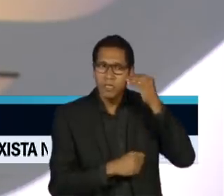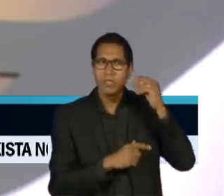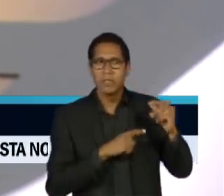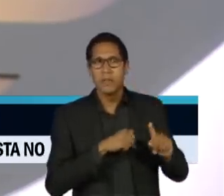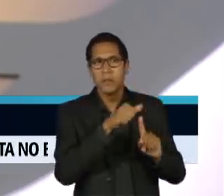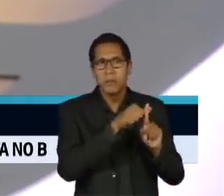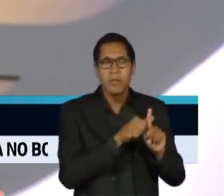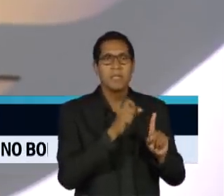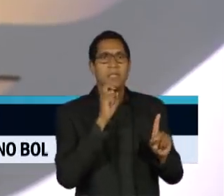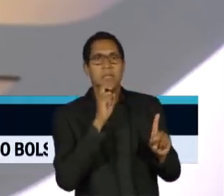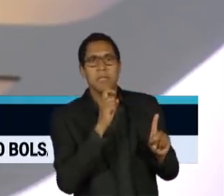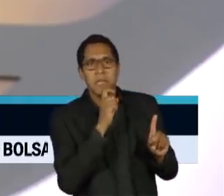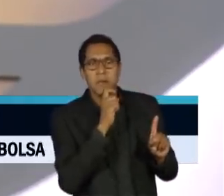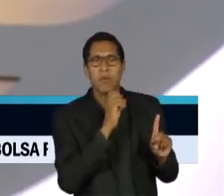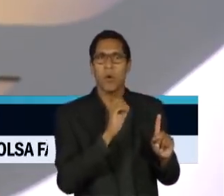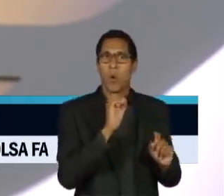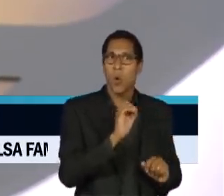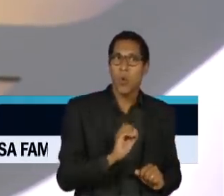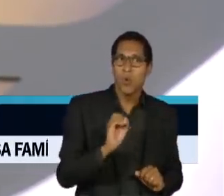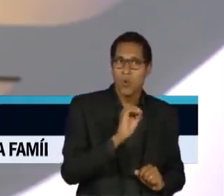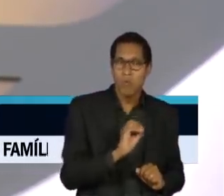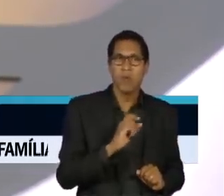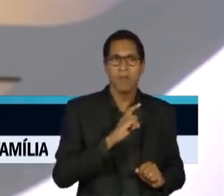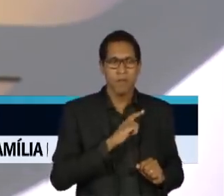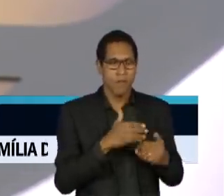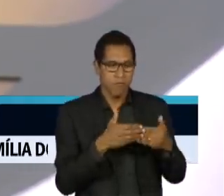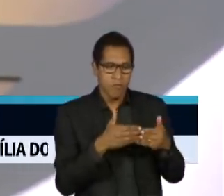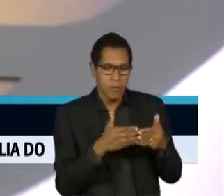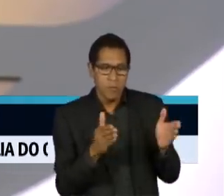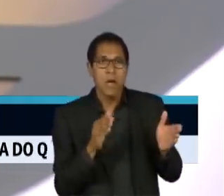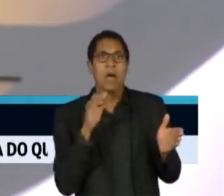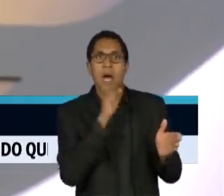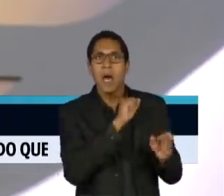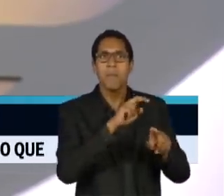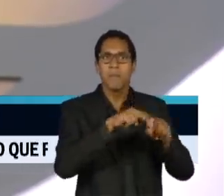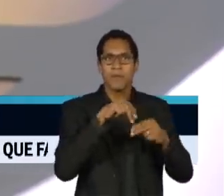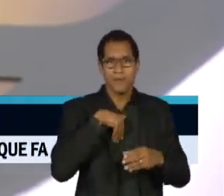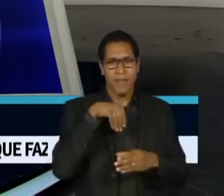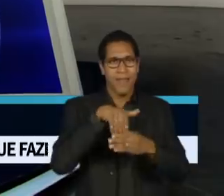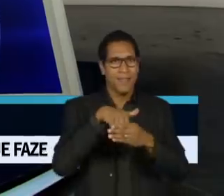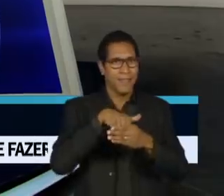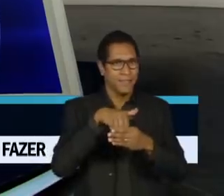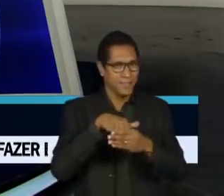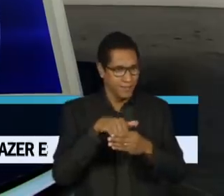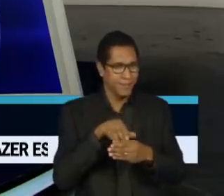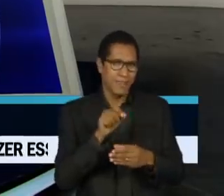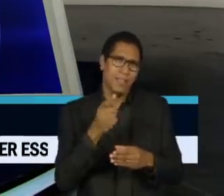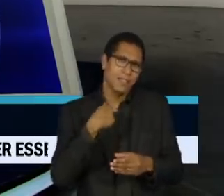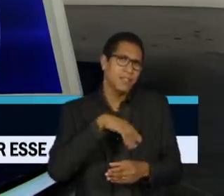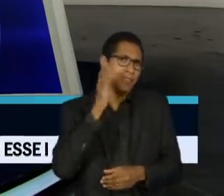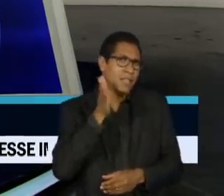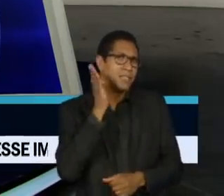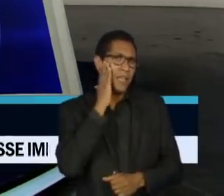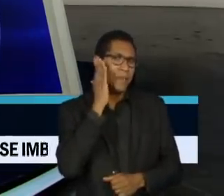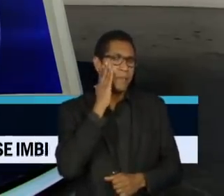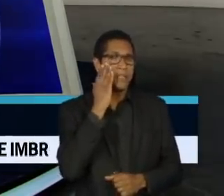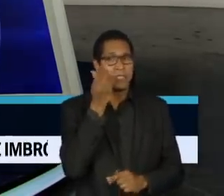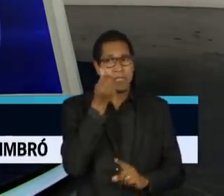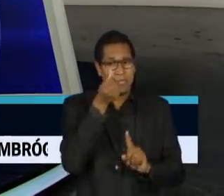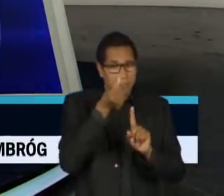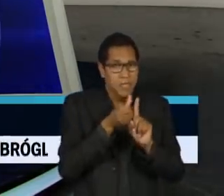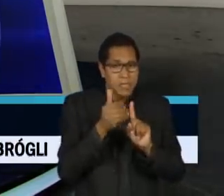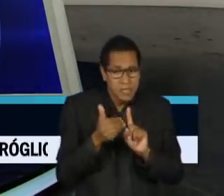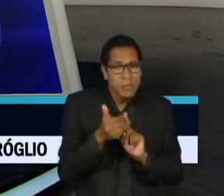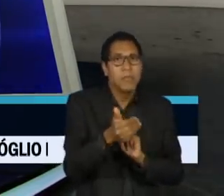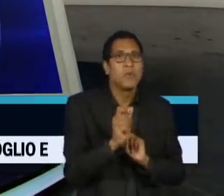uma abertura muito grande, talvez muito rápida, por causa da eleição, com as consequências que nós conhecemos 6 meses depois.